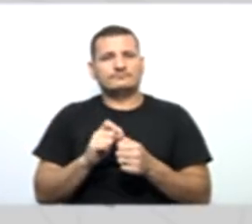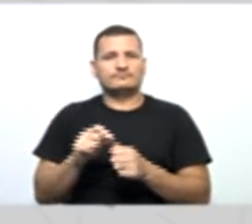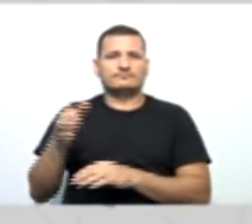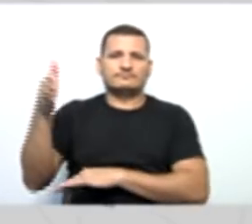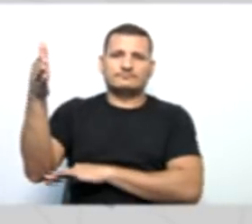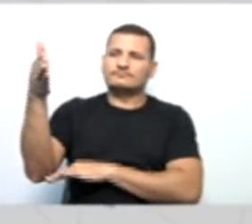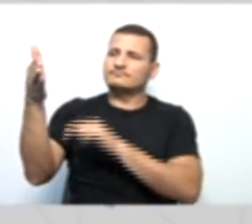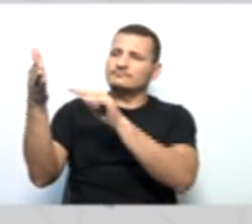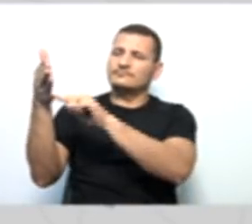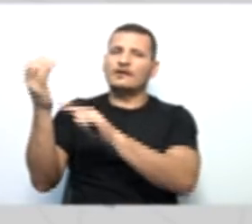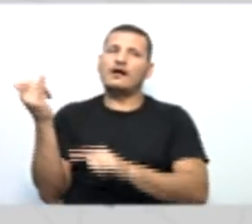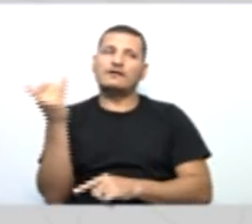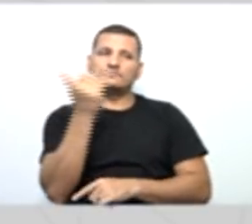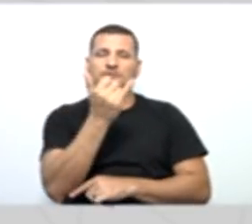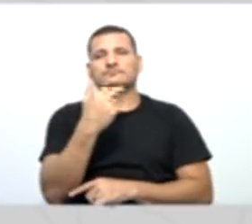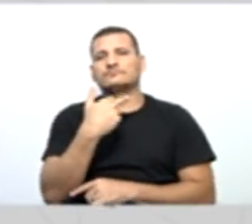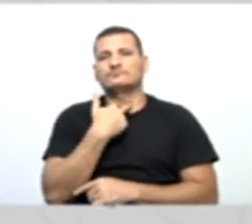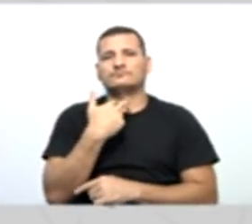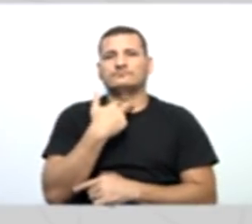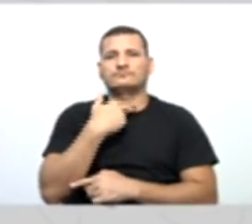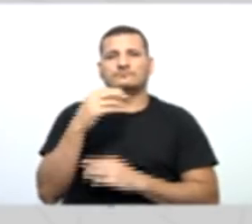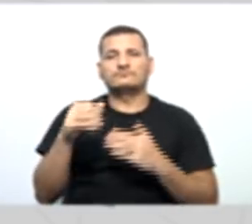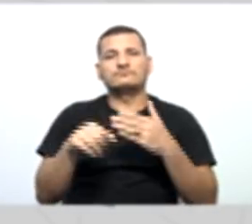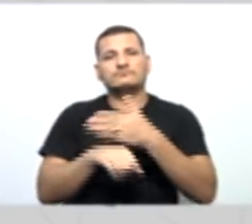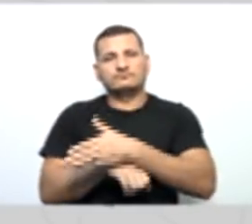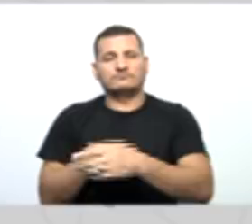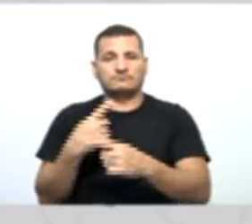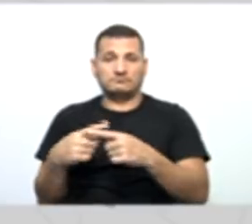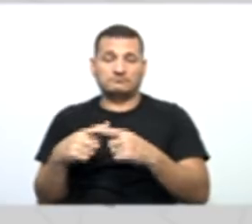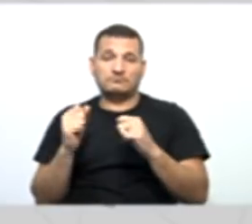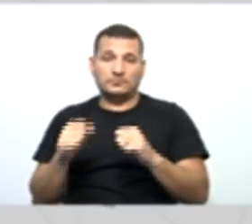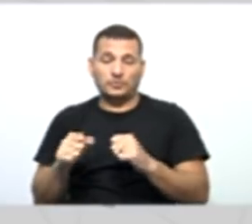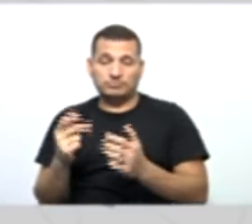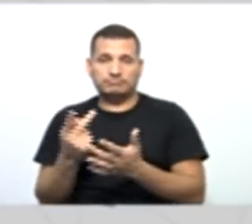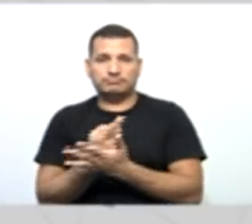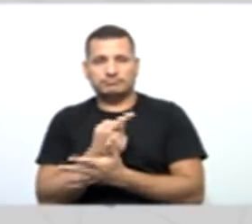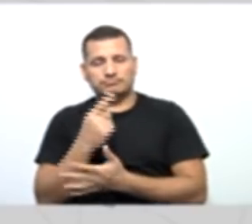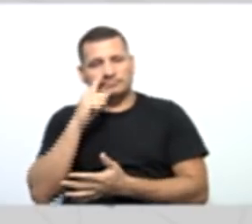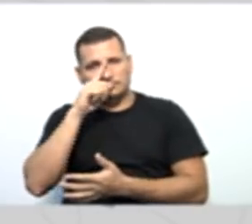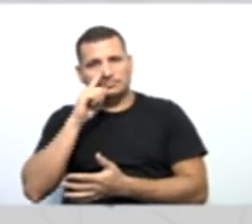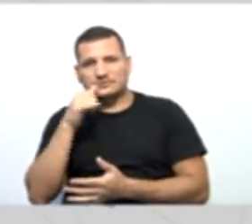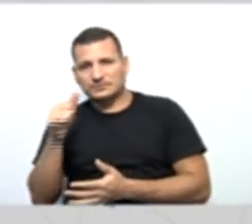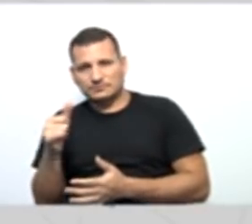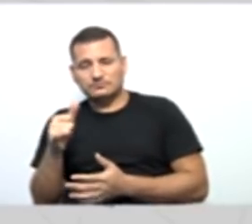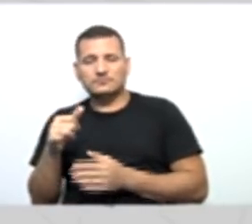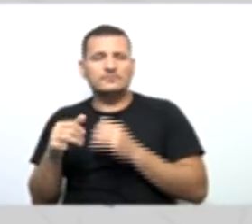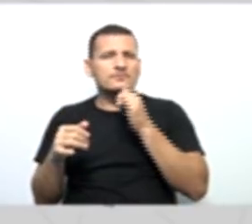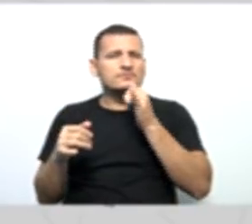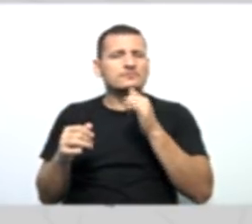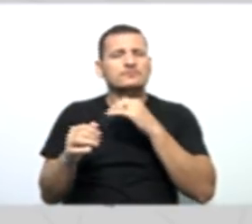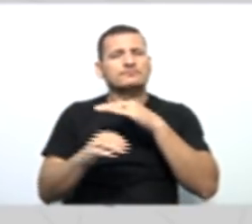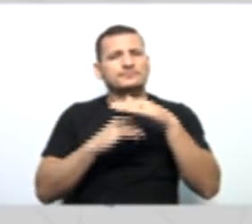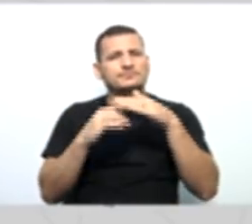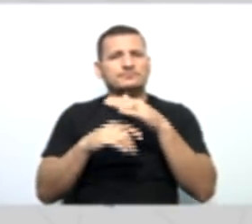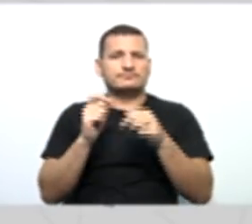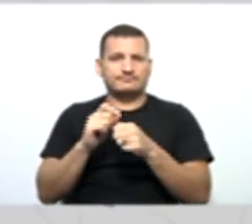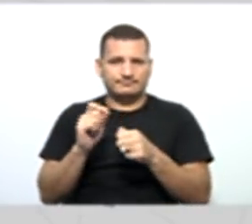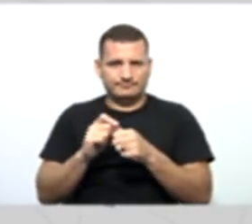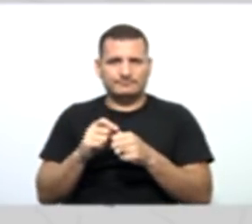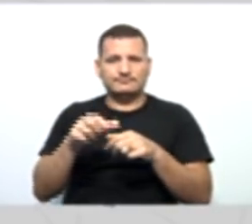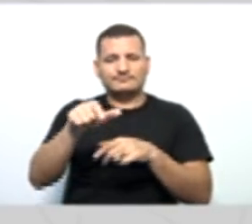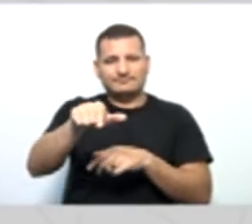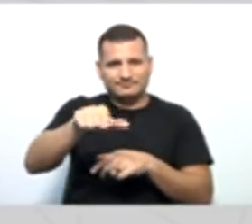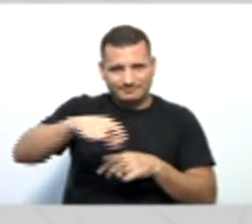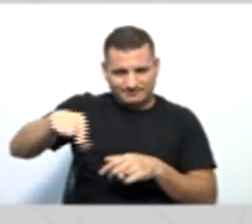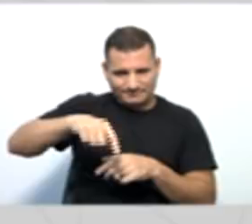não ultrapasse, porque você pode receber uma descarga elétrica. Não adianta fazer nada disso se o